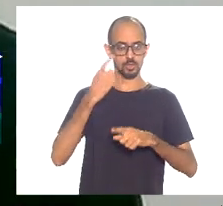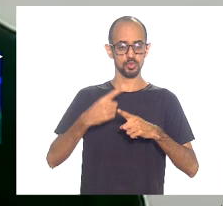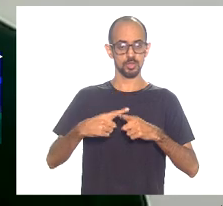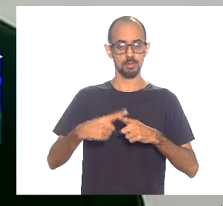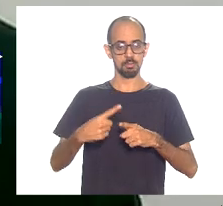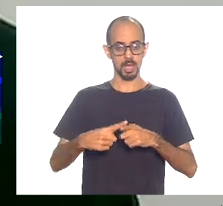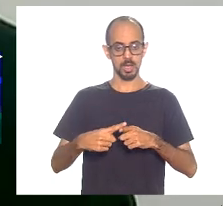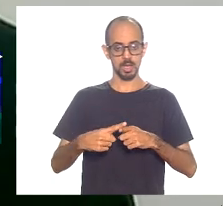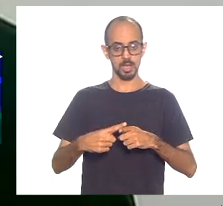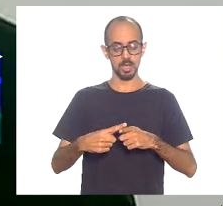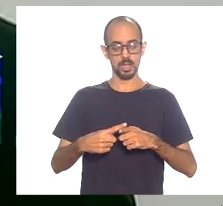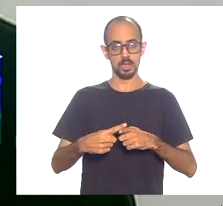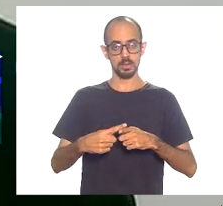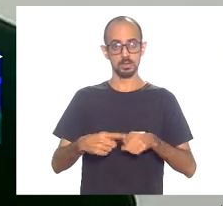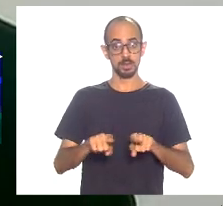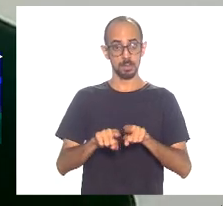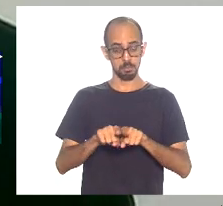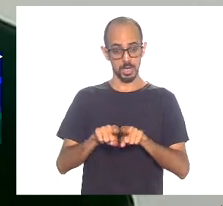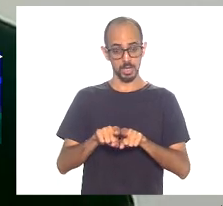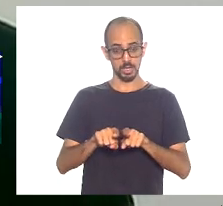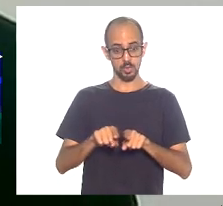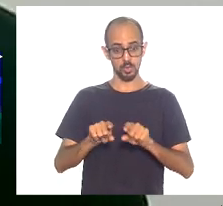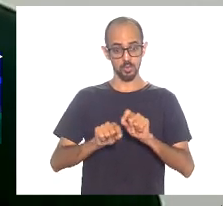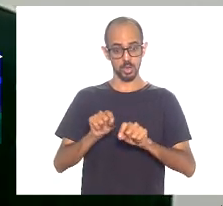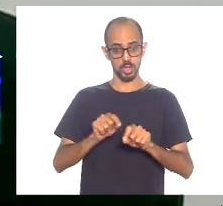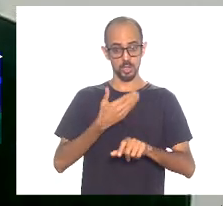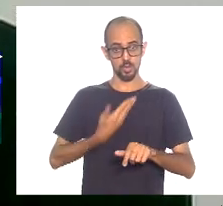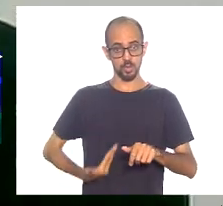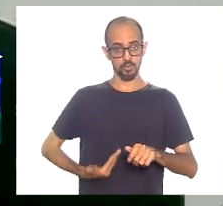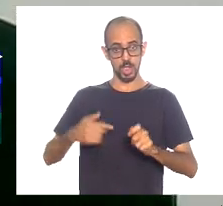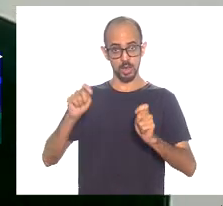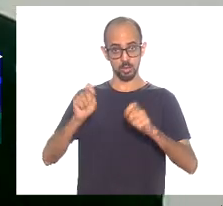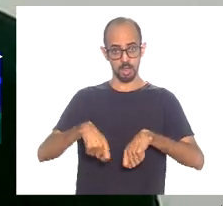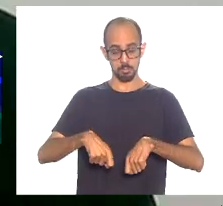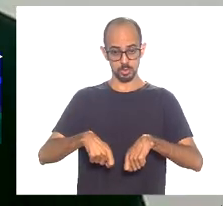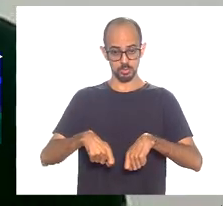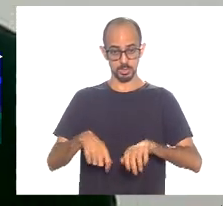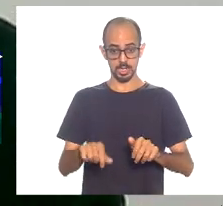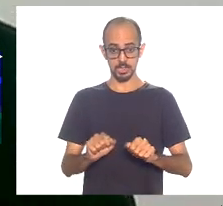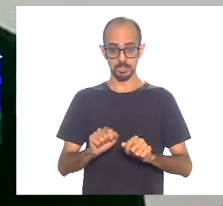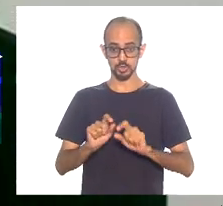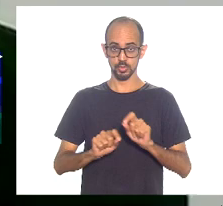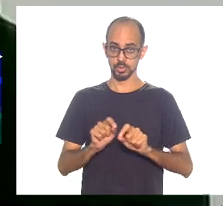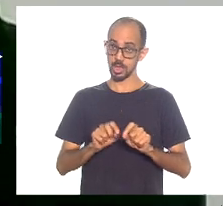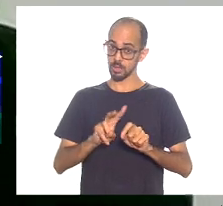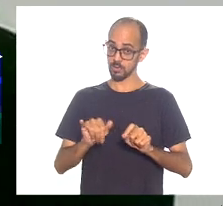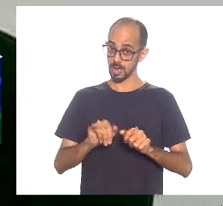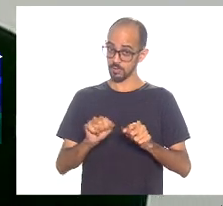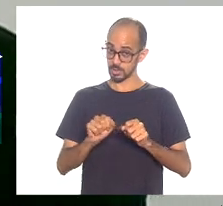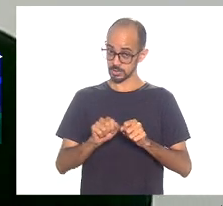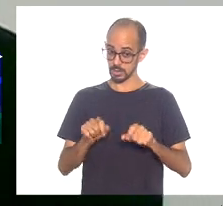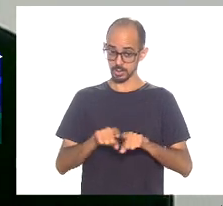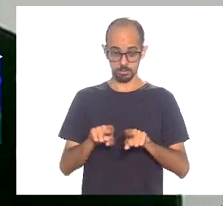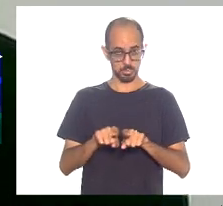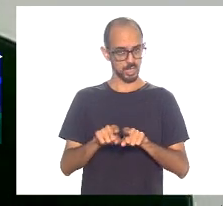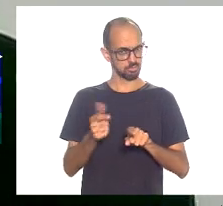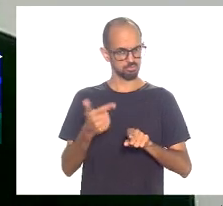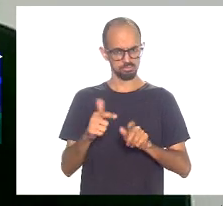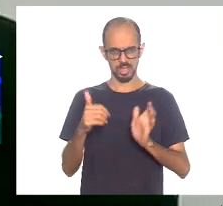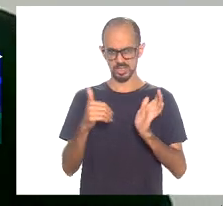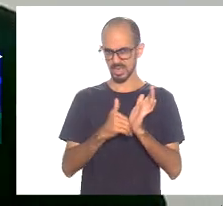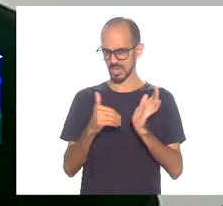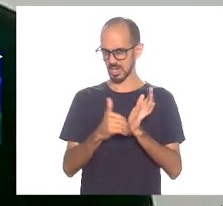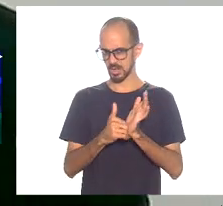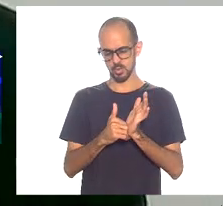inclusive porque o governo a tem a possibilidade e vai fazer Não há segredo nenhum nesse